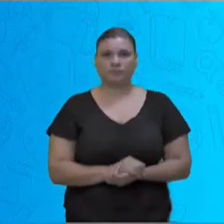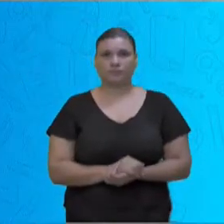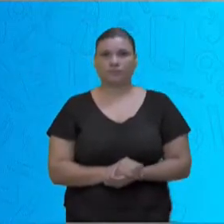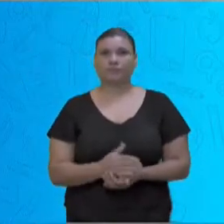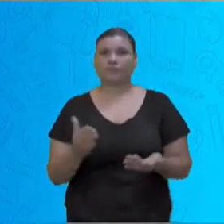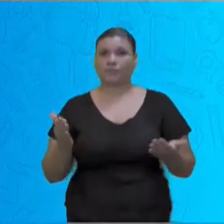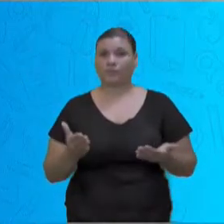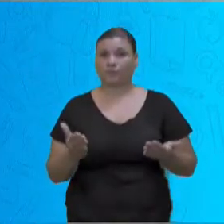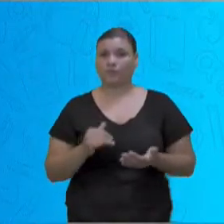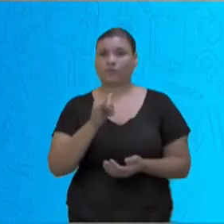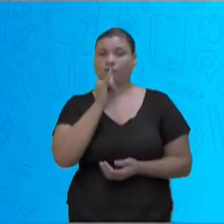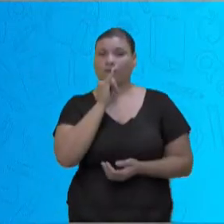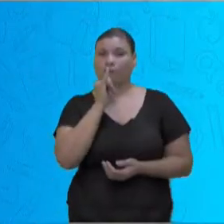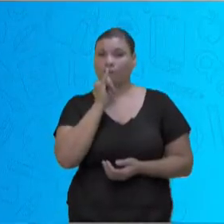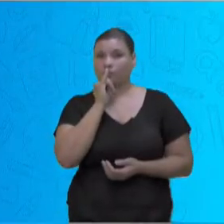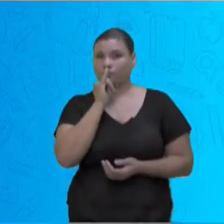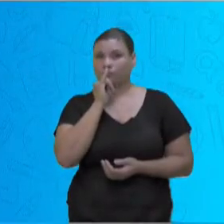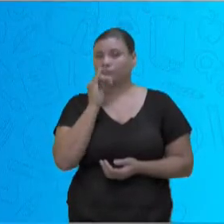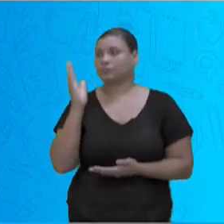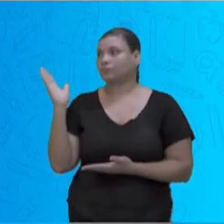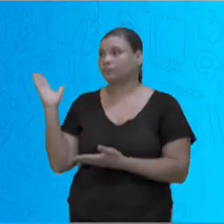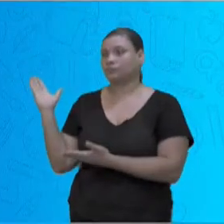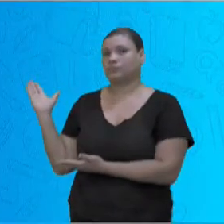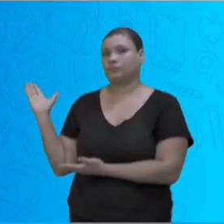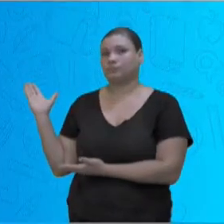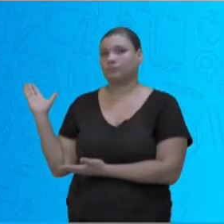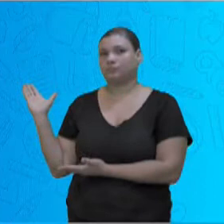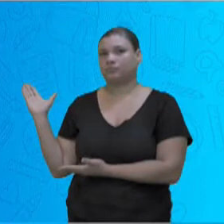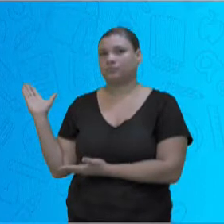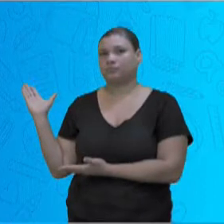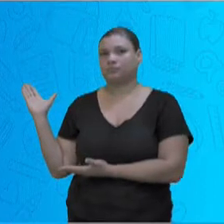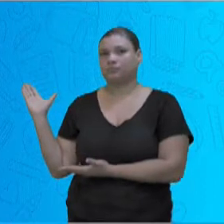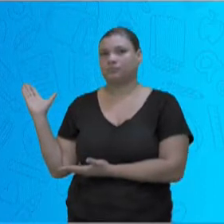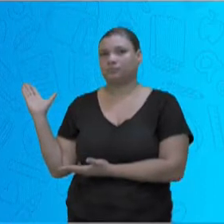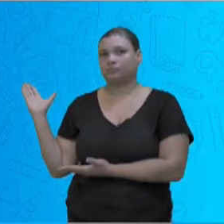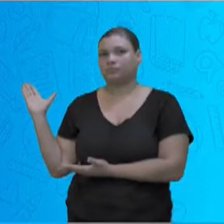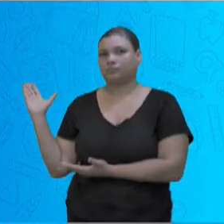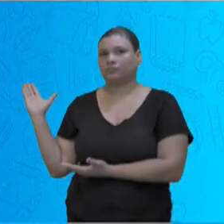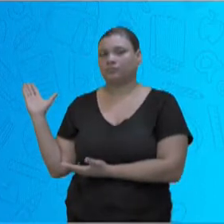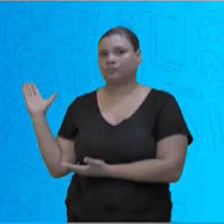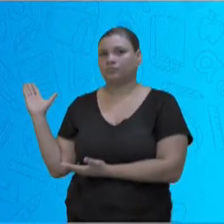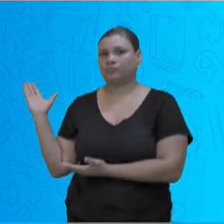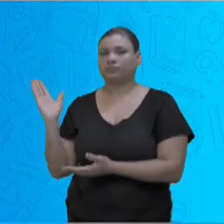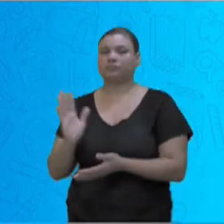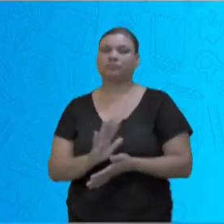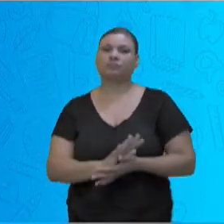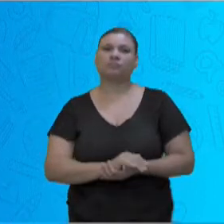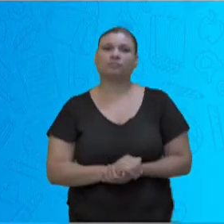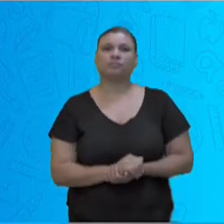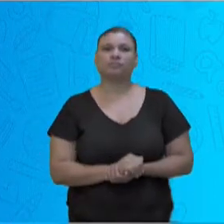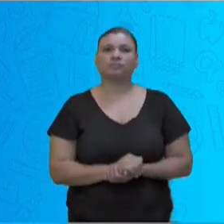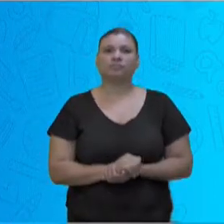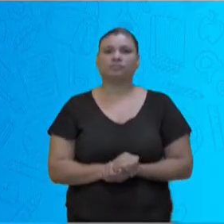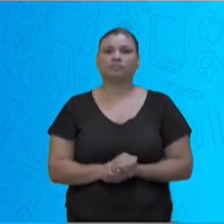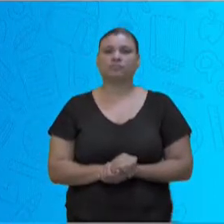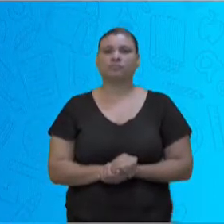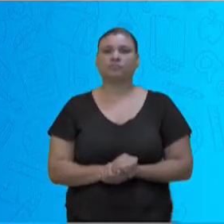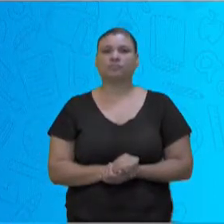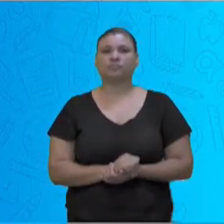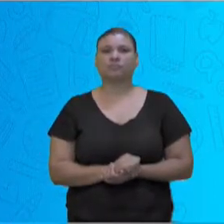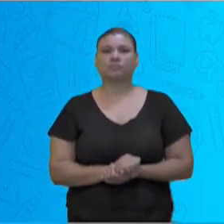Então, aqui nós temos os exemplos que a gente vai entender o porquê. Por exemplo, I am not a